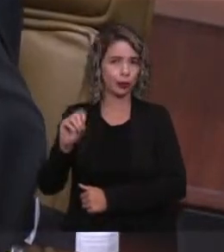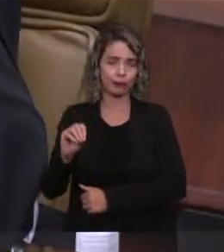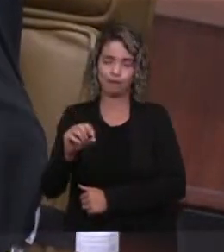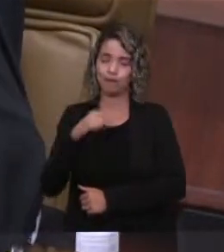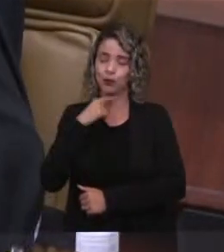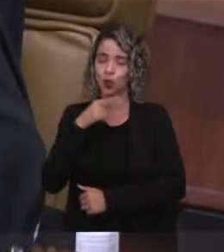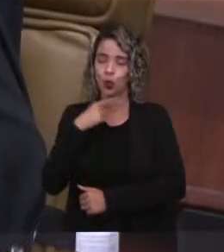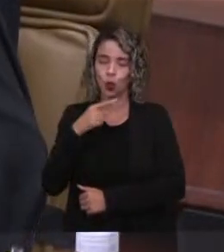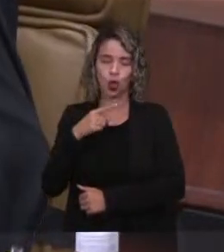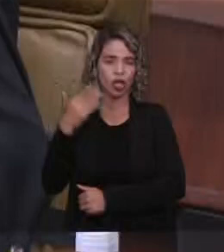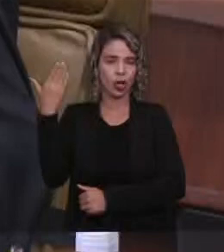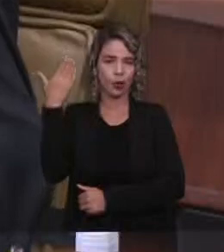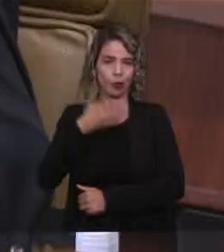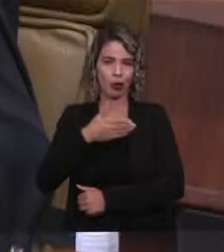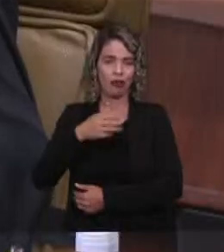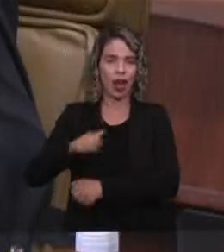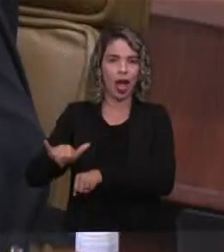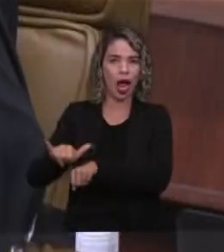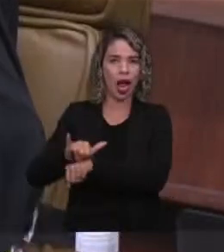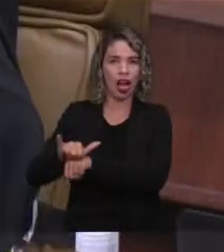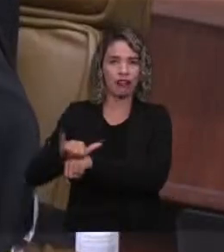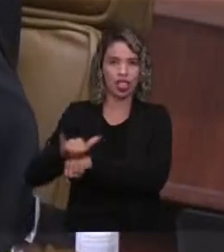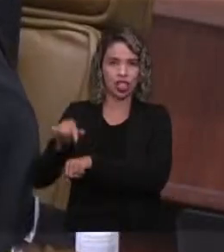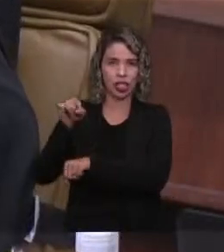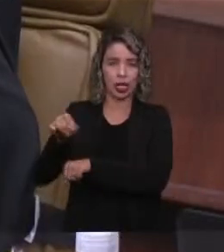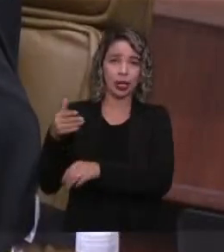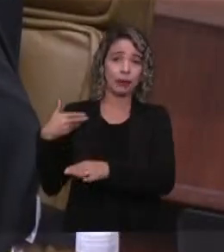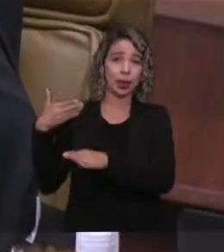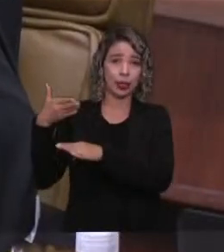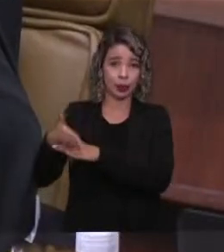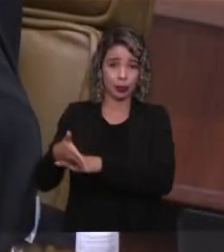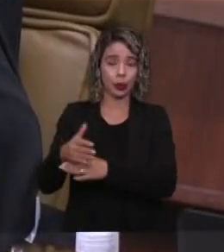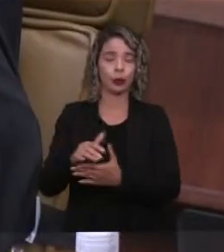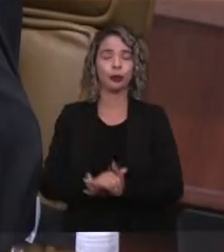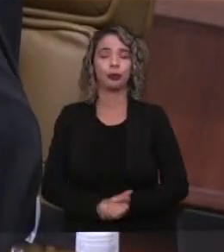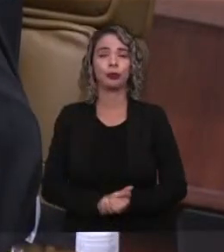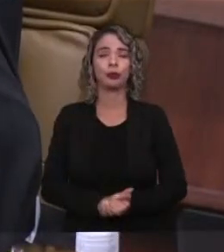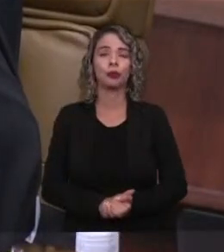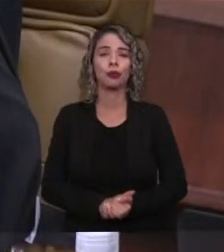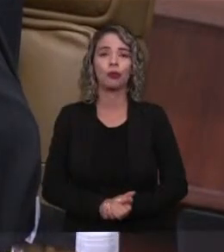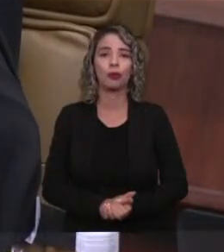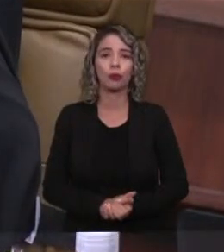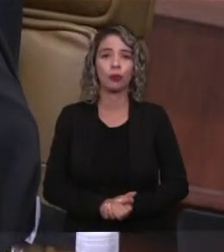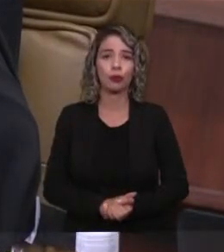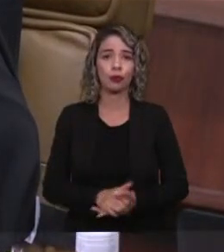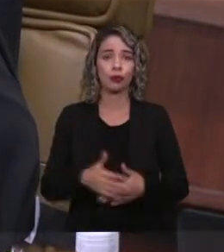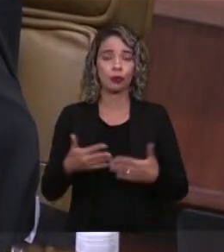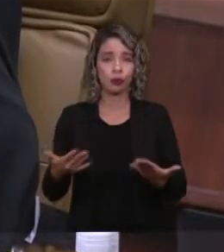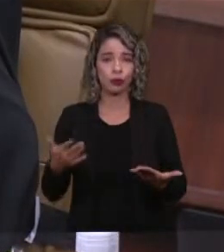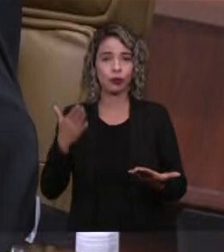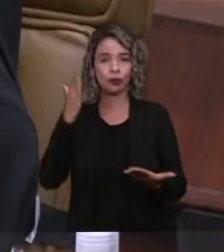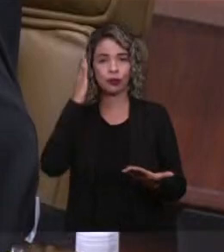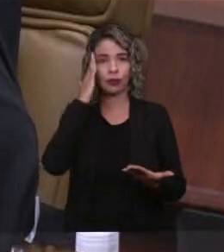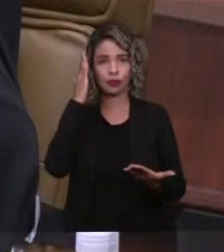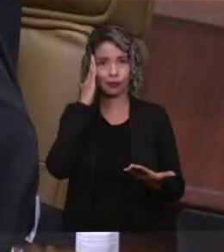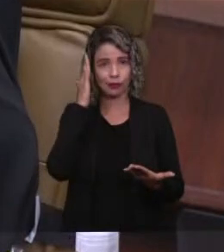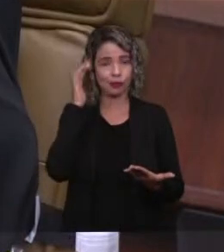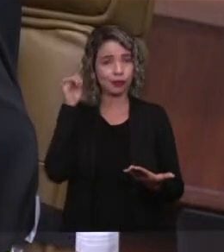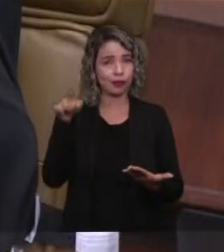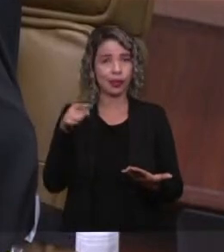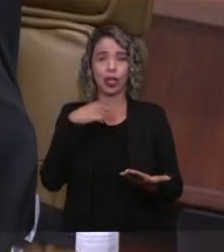Como já argumentado, verifico a existência de provas abundantes da ocorrência de lavagem de recursos ilegais advindos da